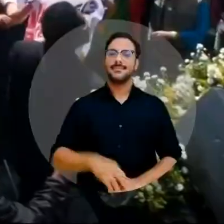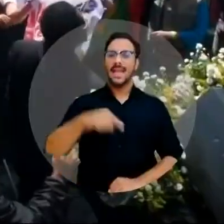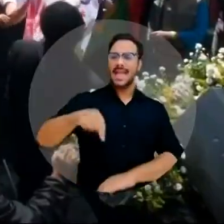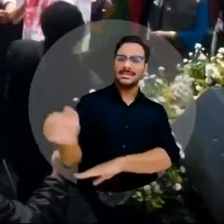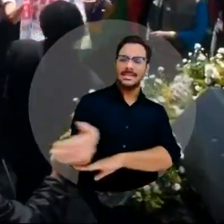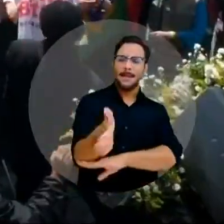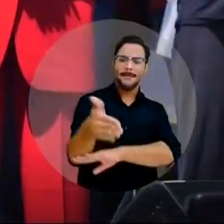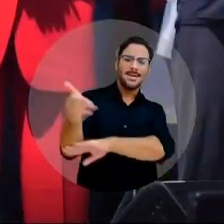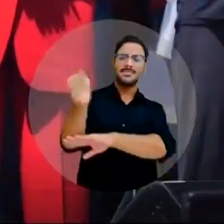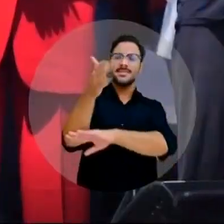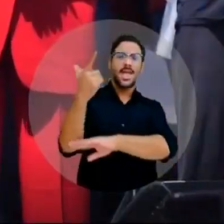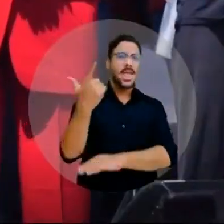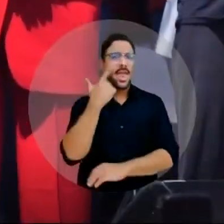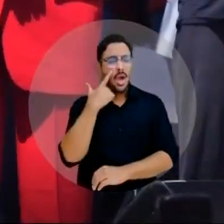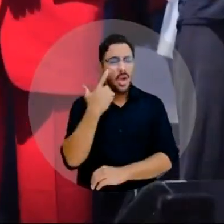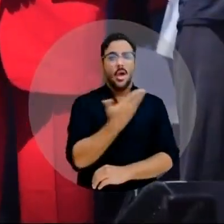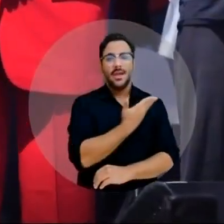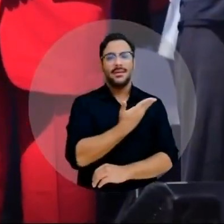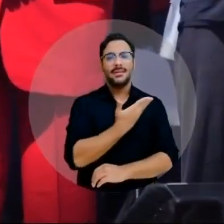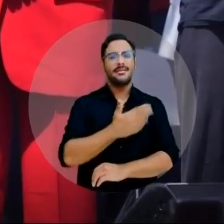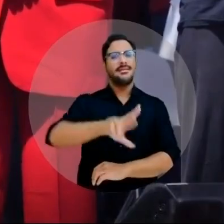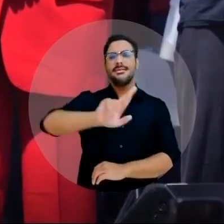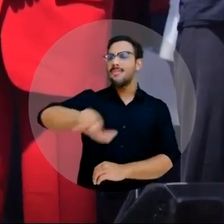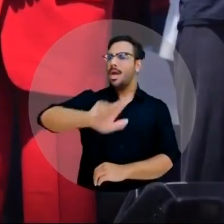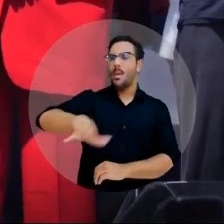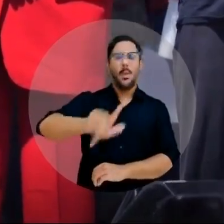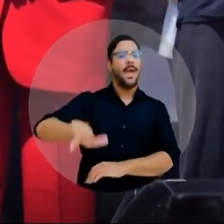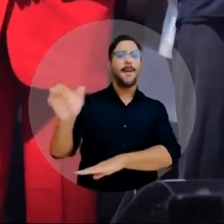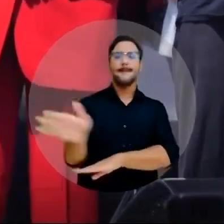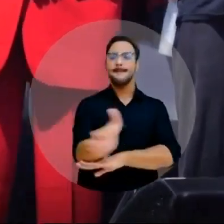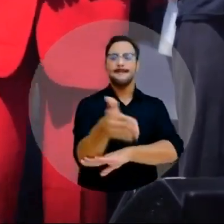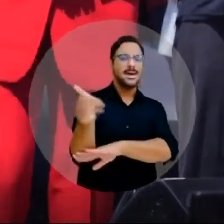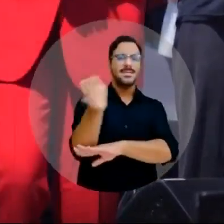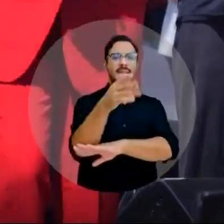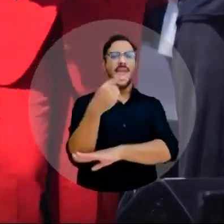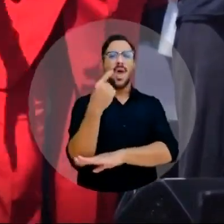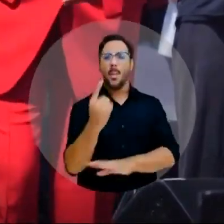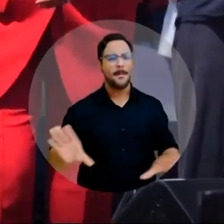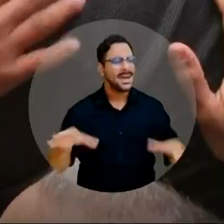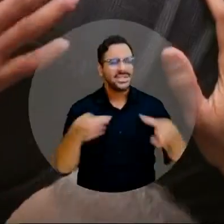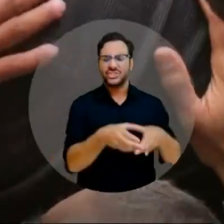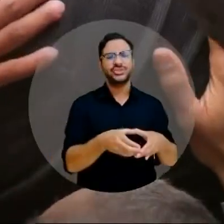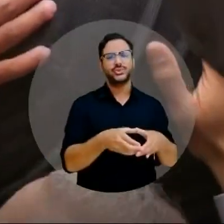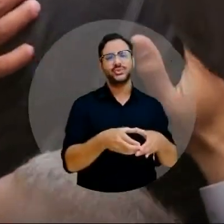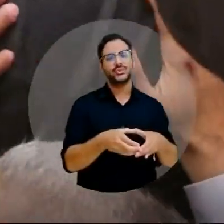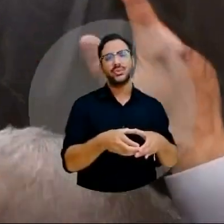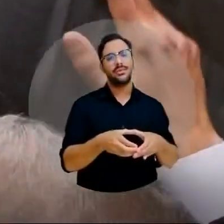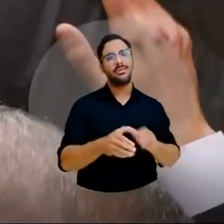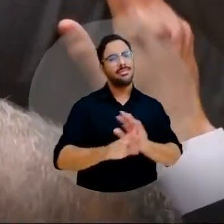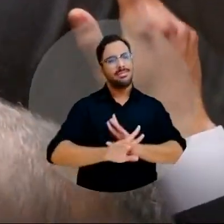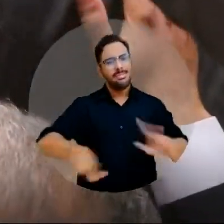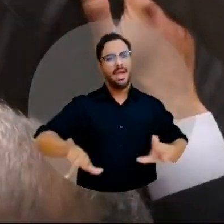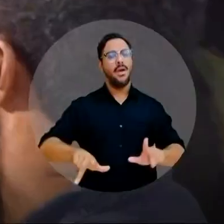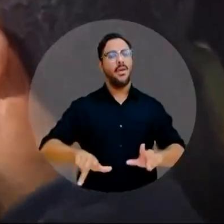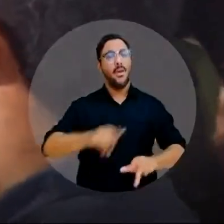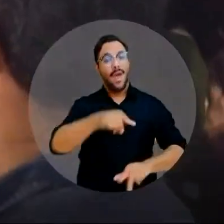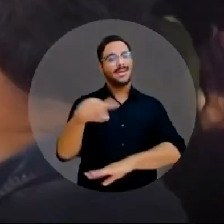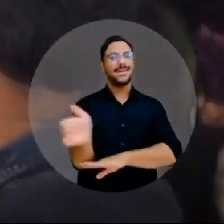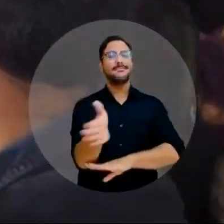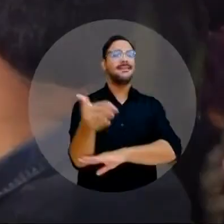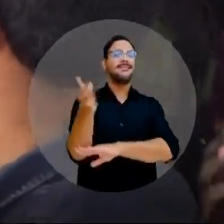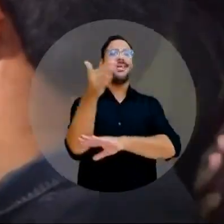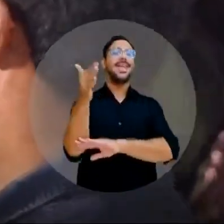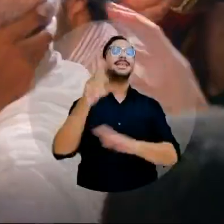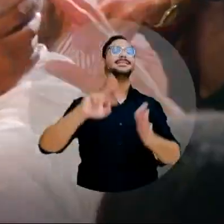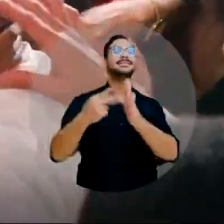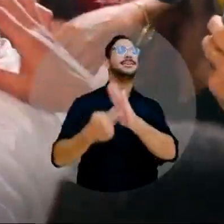E que essa bandeira aqui não é bandeira de um partido. Essa